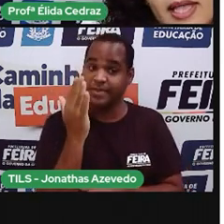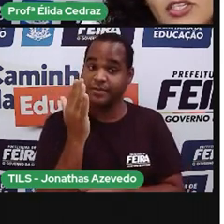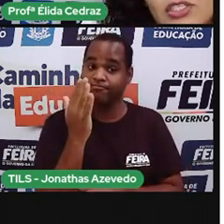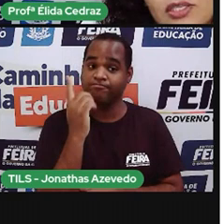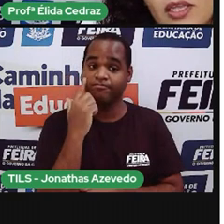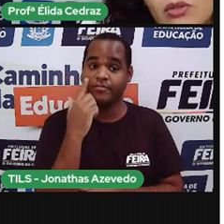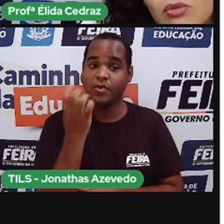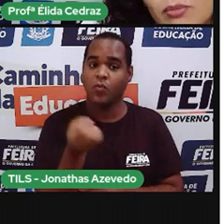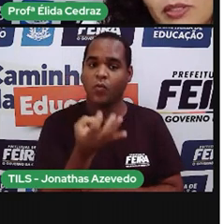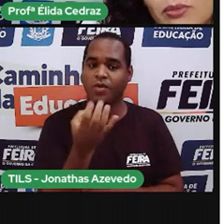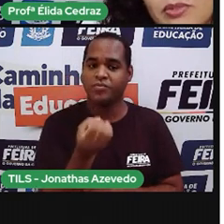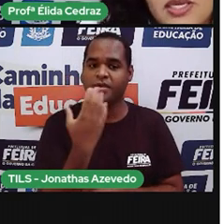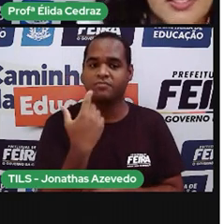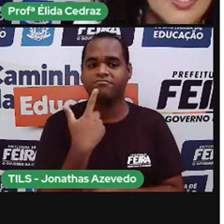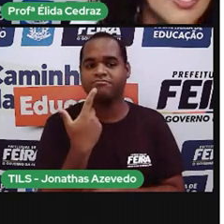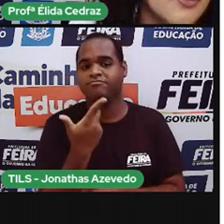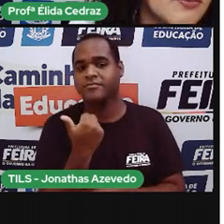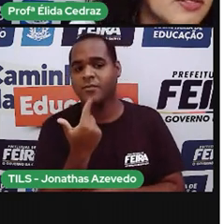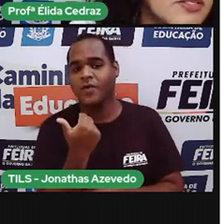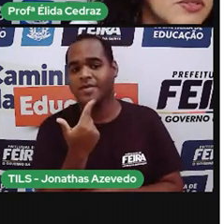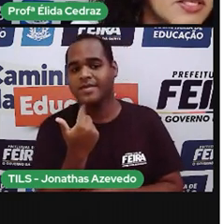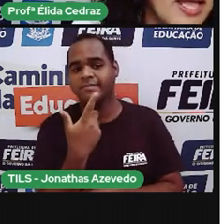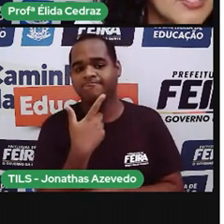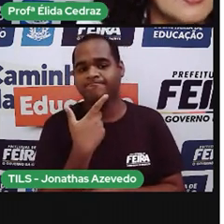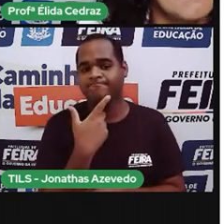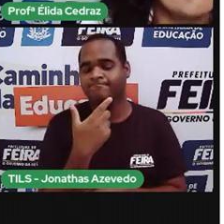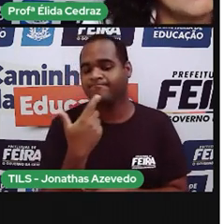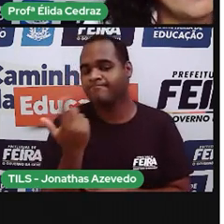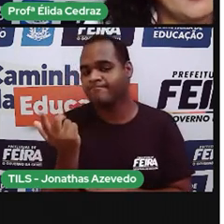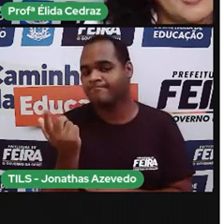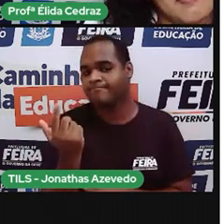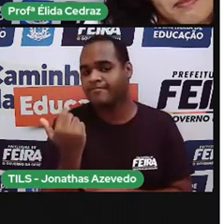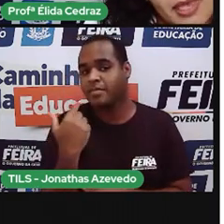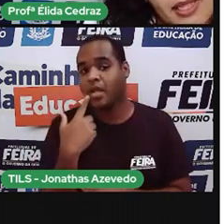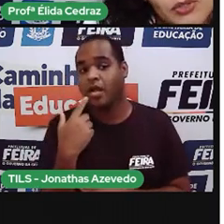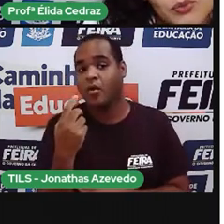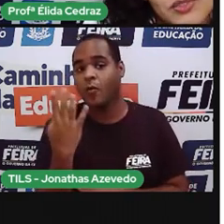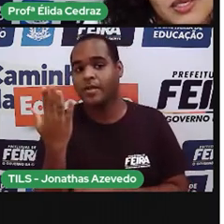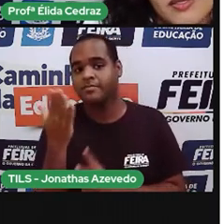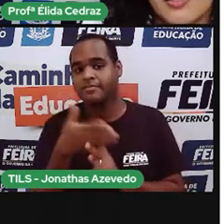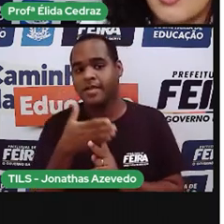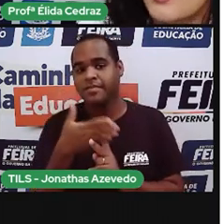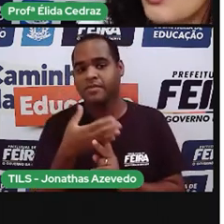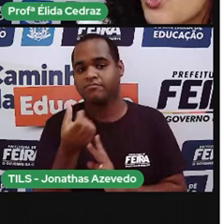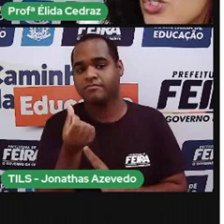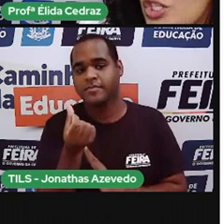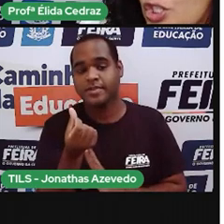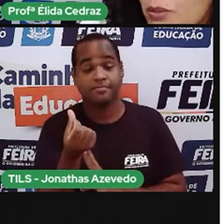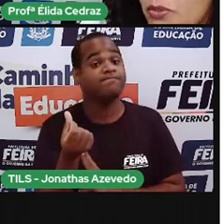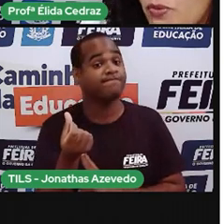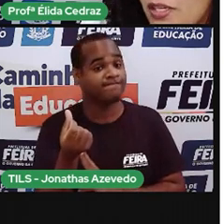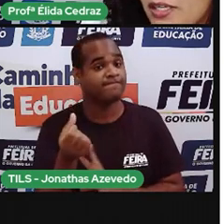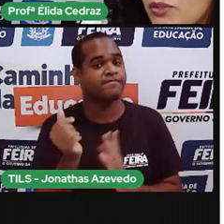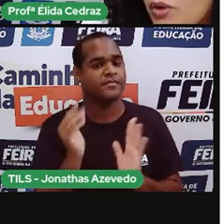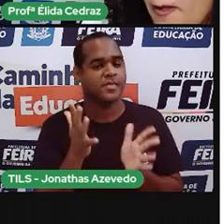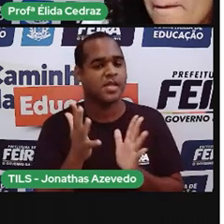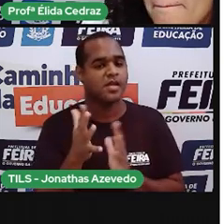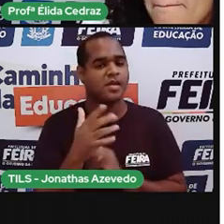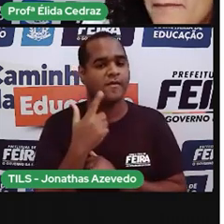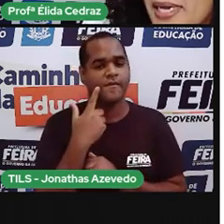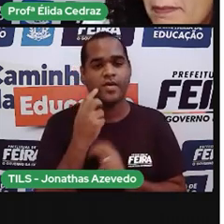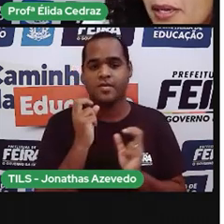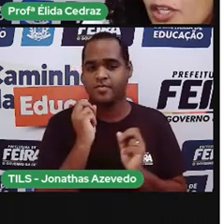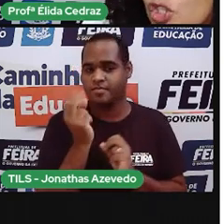quantas unidades tem numa dúzia e quantas unidades tem em meia dúzia. E nós já estamos ficando,